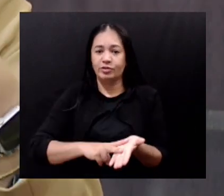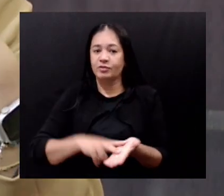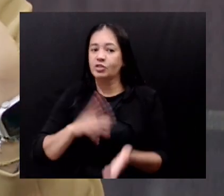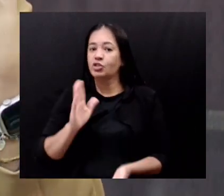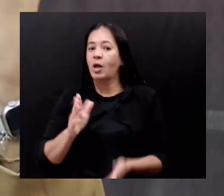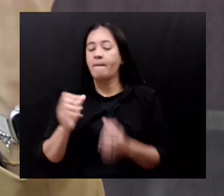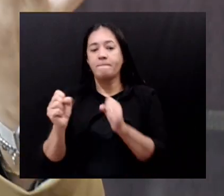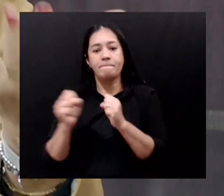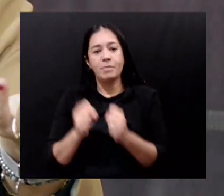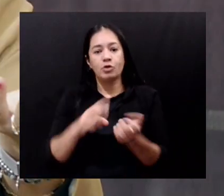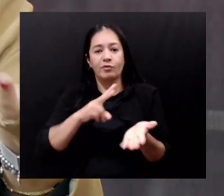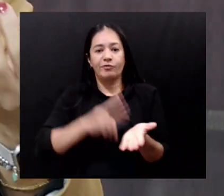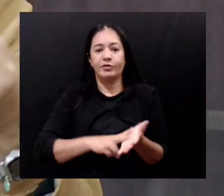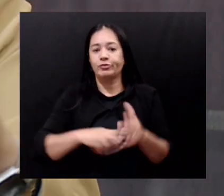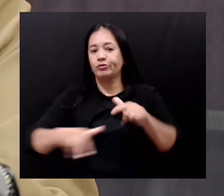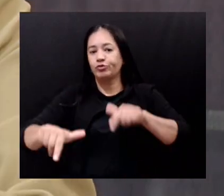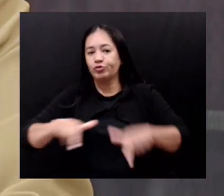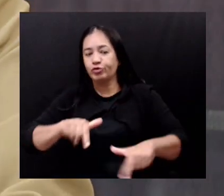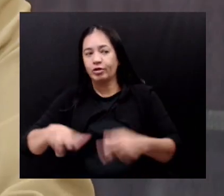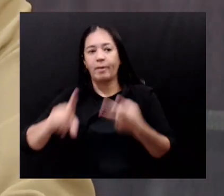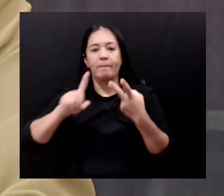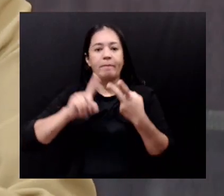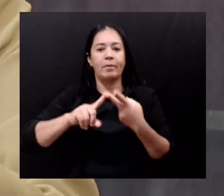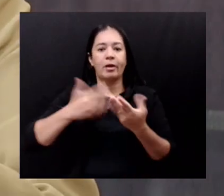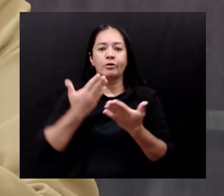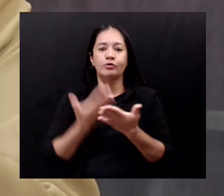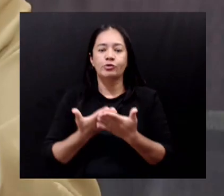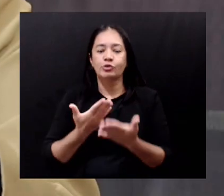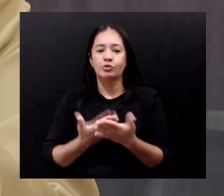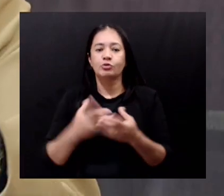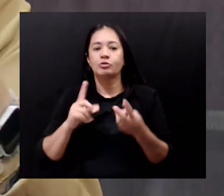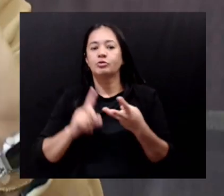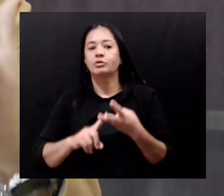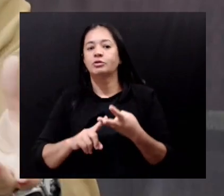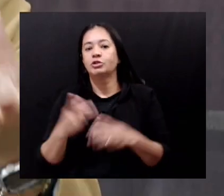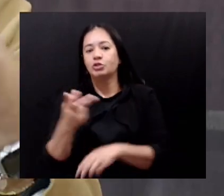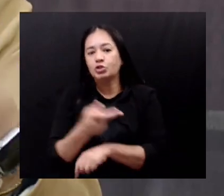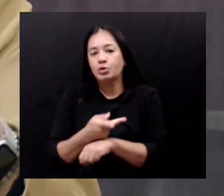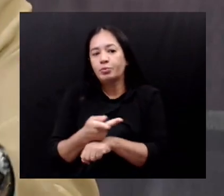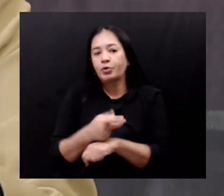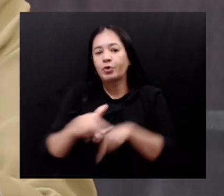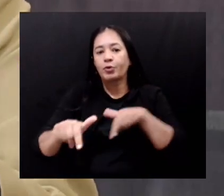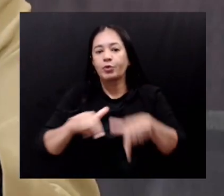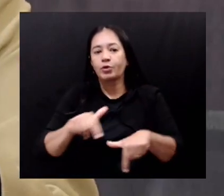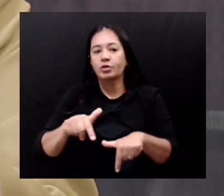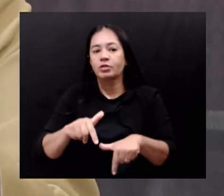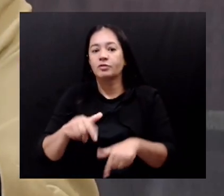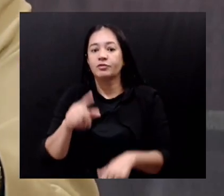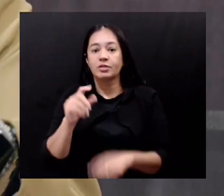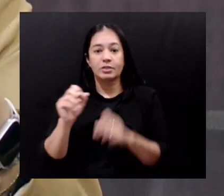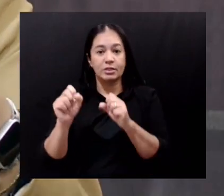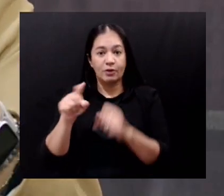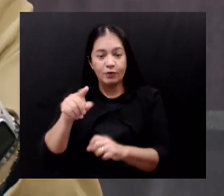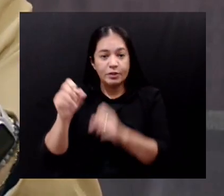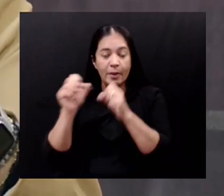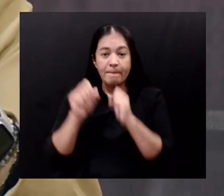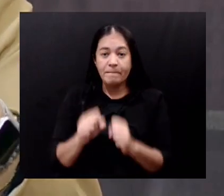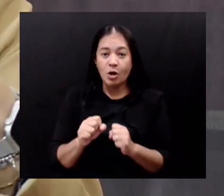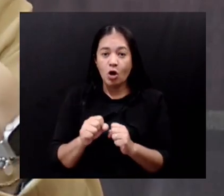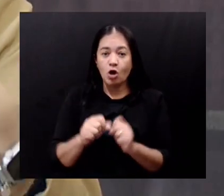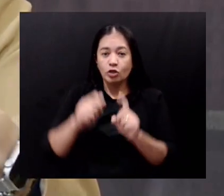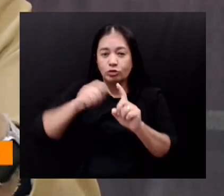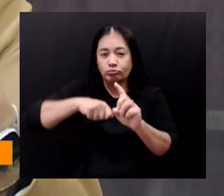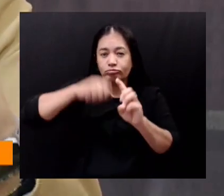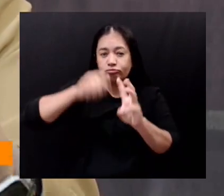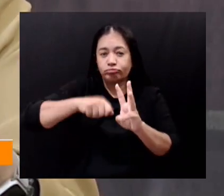estudante, existem vistos de procura de trabalho, que você fica 120 dias legalmente em Portugal